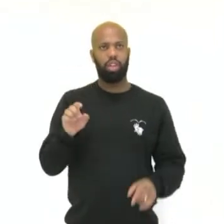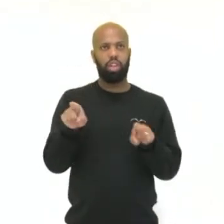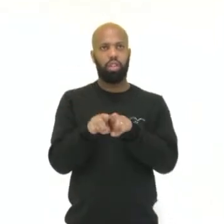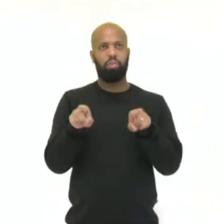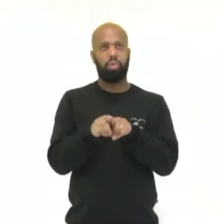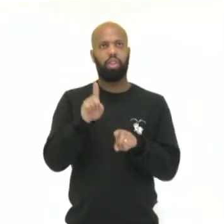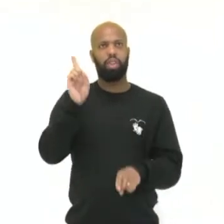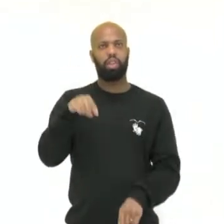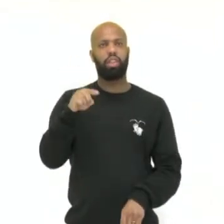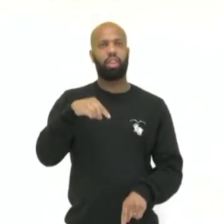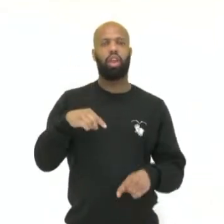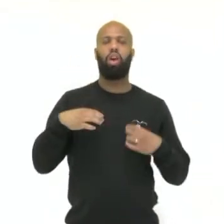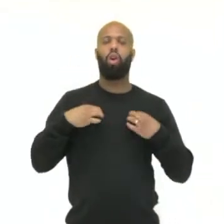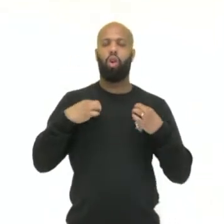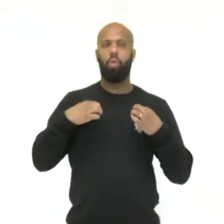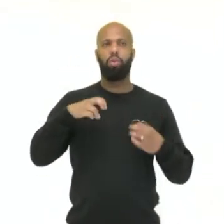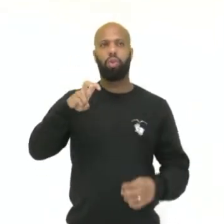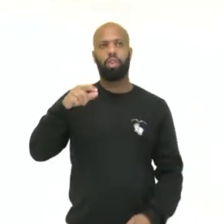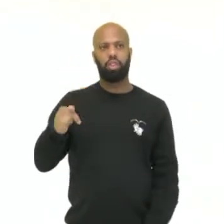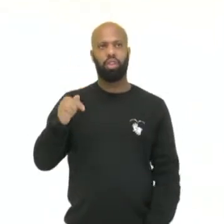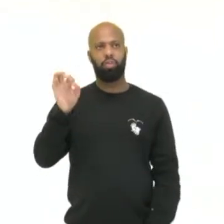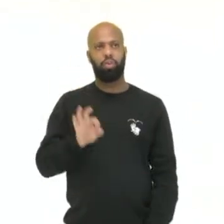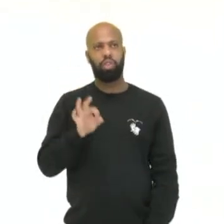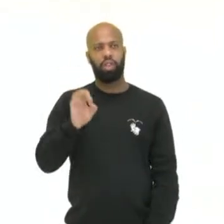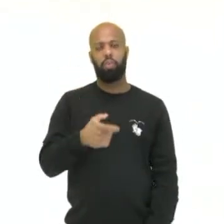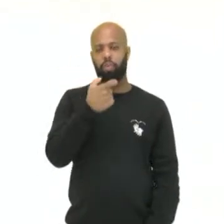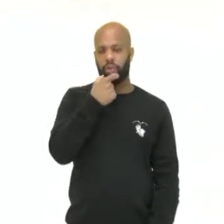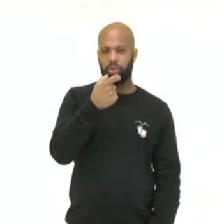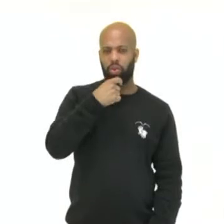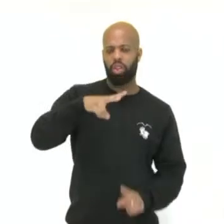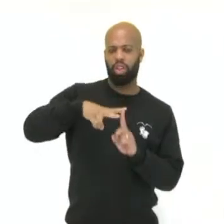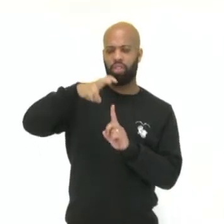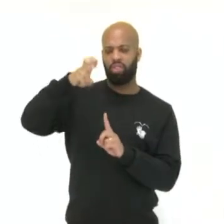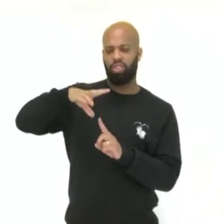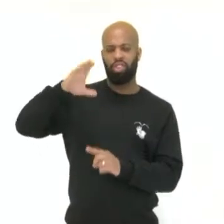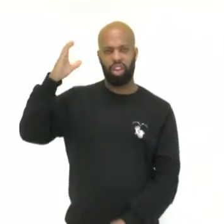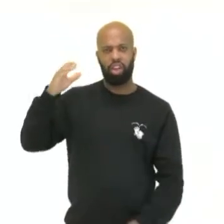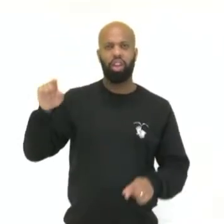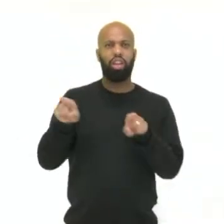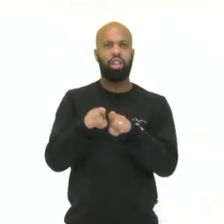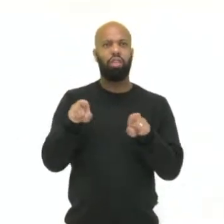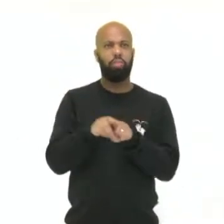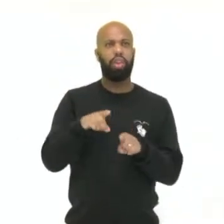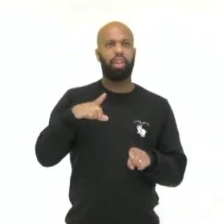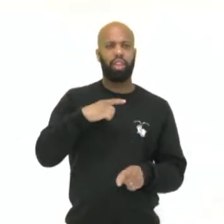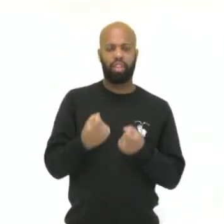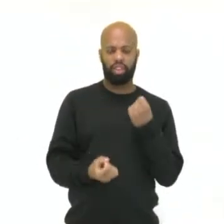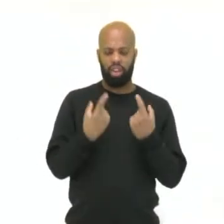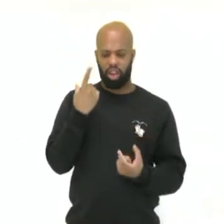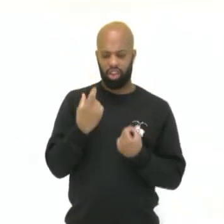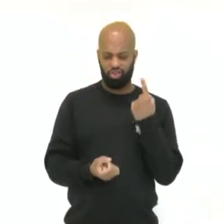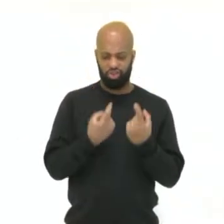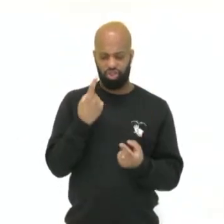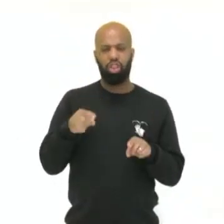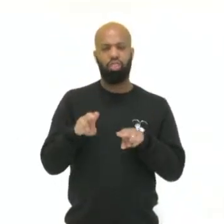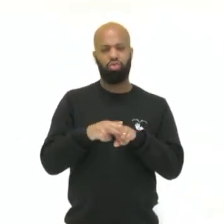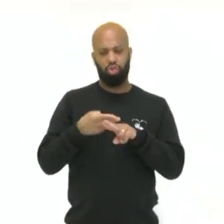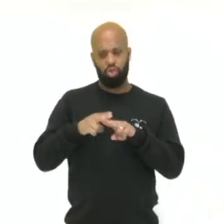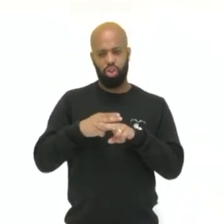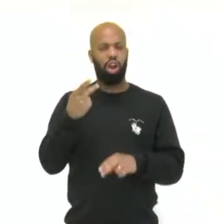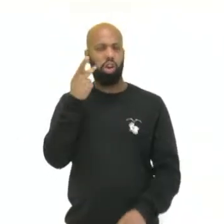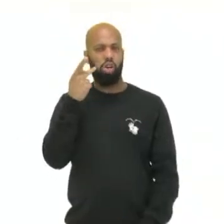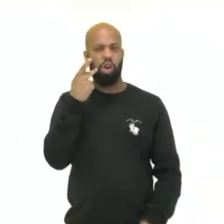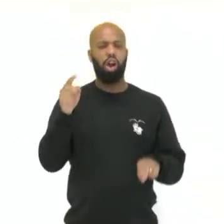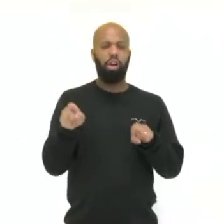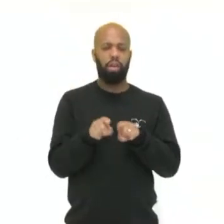57%. Biscoito, bolachas, refrigerantes, salgadinhos de pacote, achocolatados, balas e chocolates